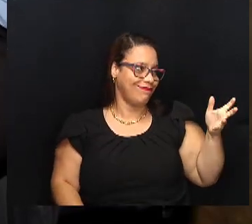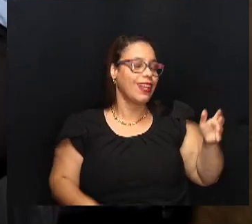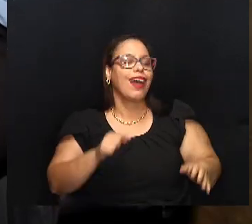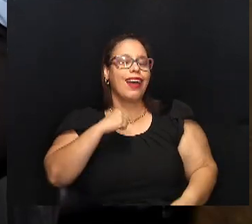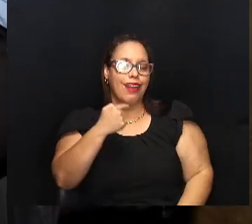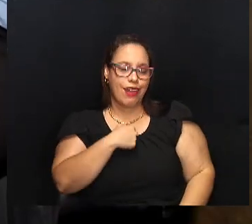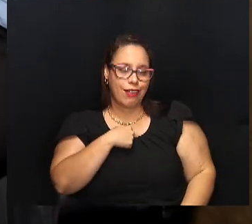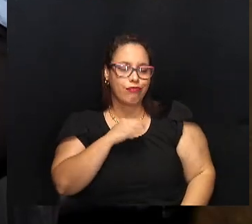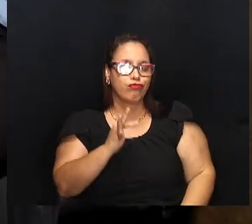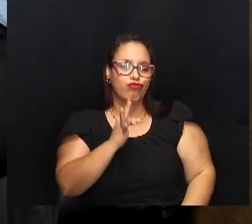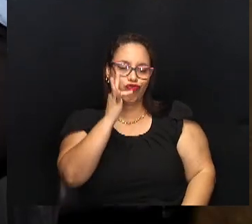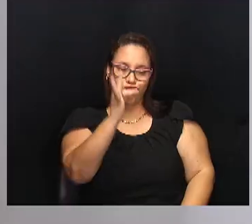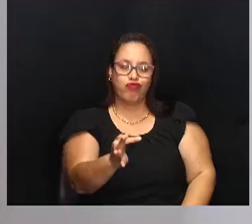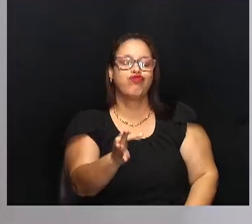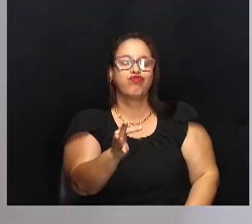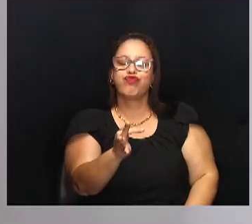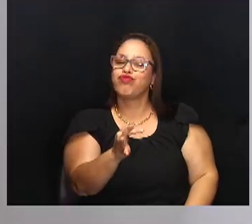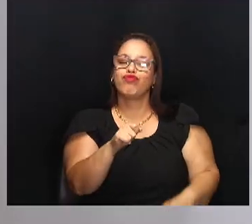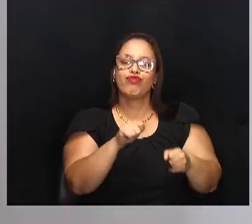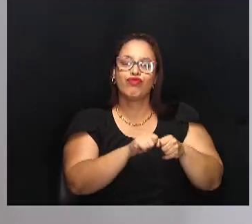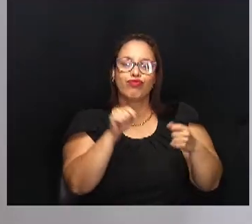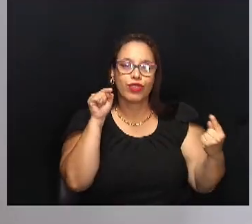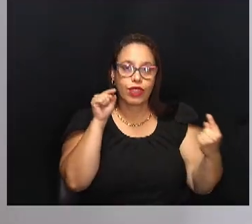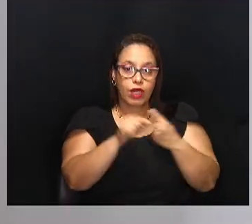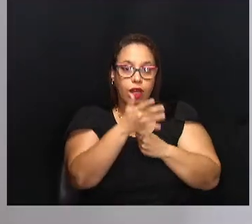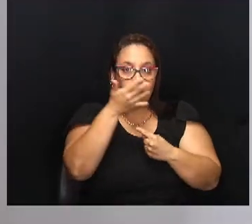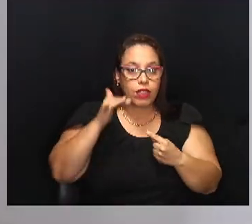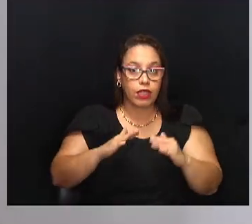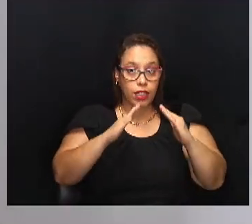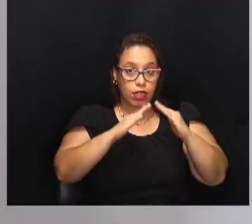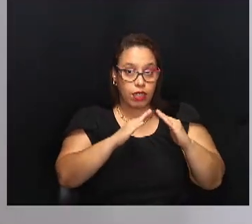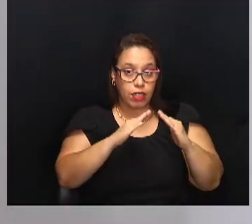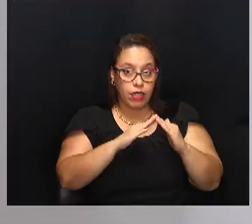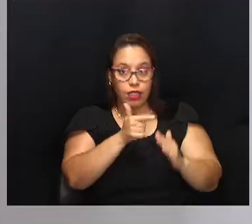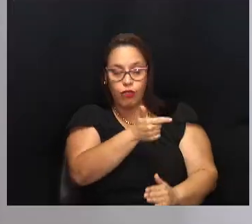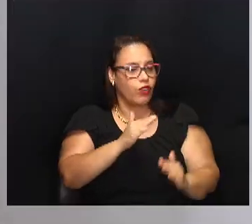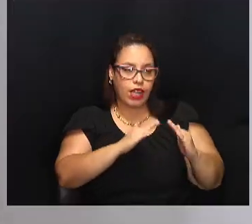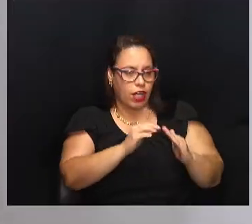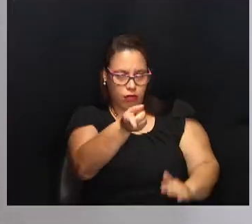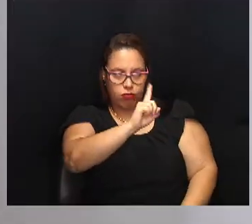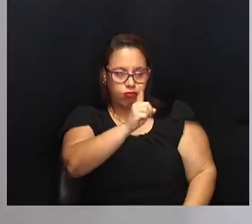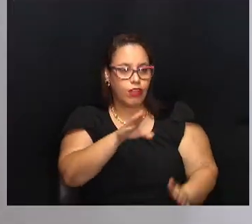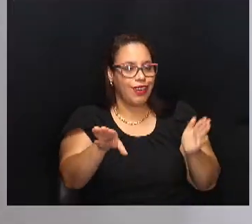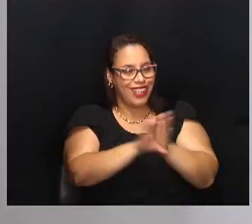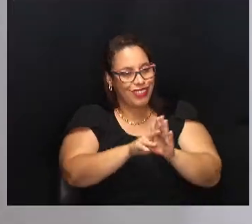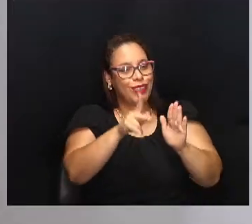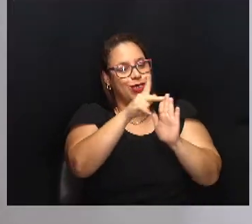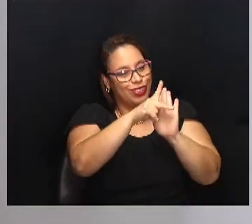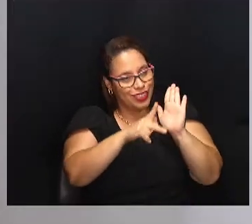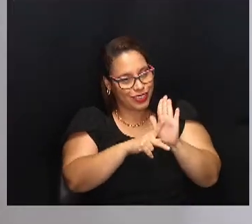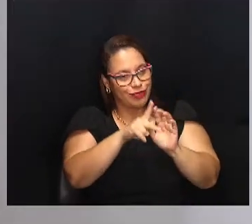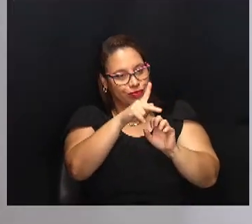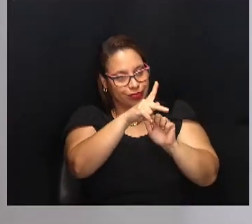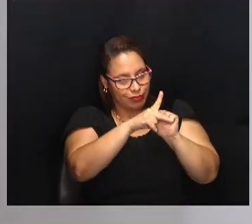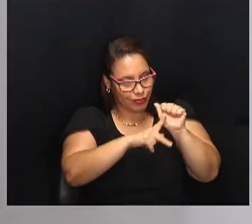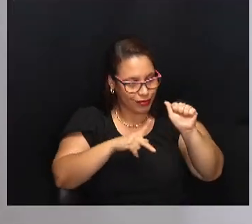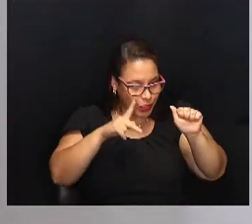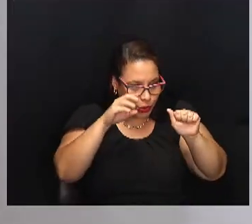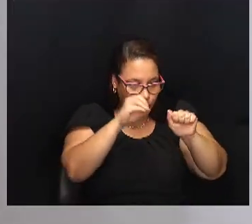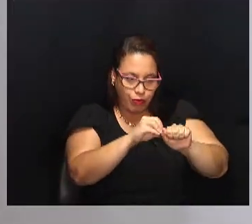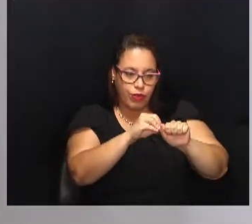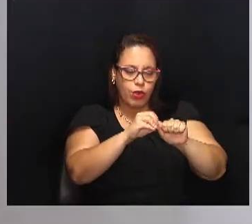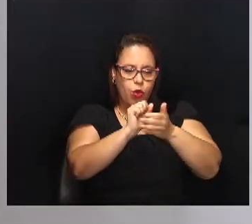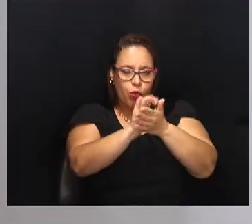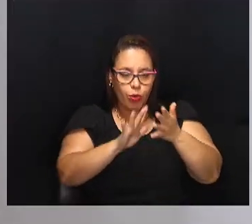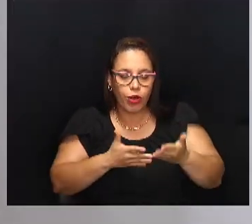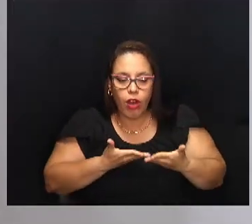foco futuro, né? De fazer o inverso. Enquanto a criança está em casa, ela não ficar em casa, ela vem para o projeto. Por isso que eu tento o máximo de atividades